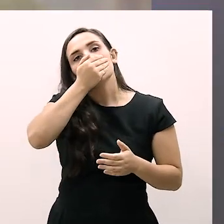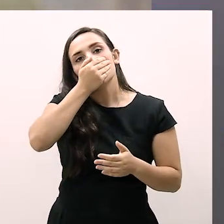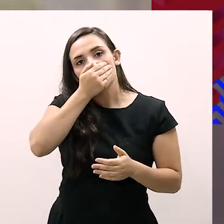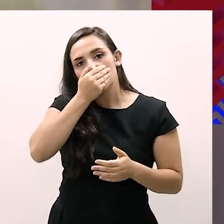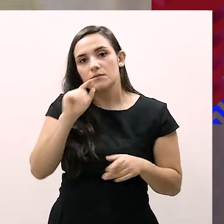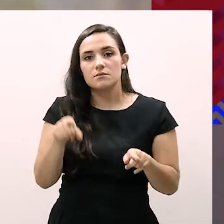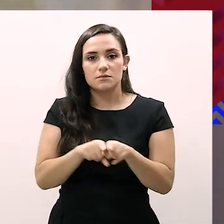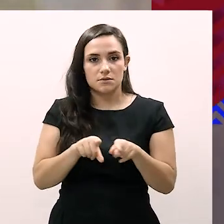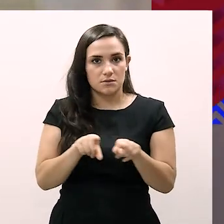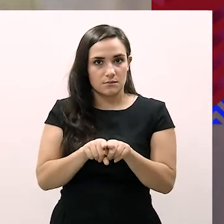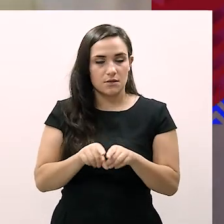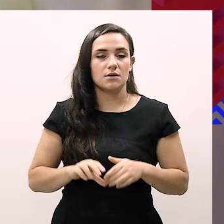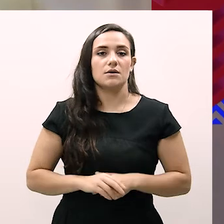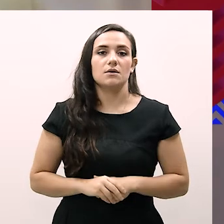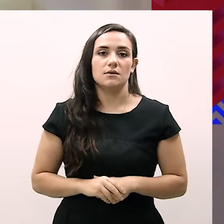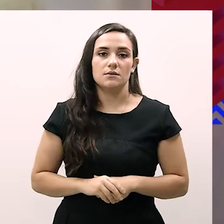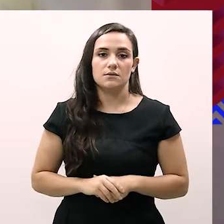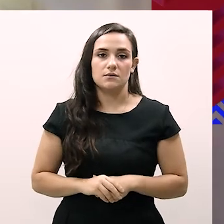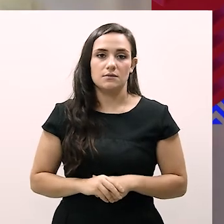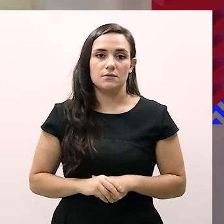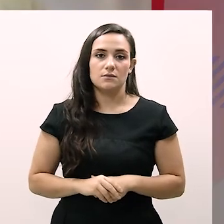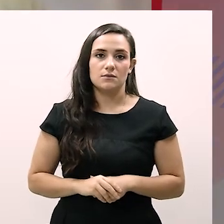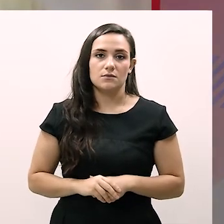uso de máscaras,